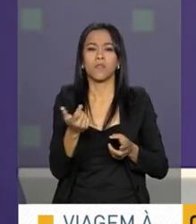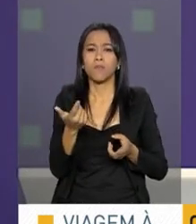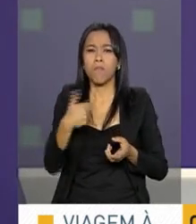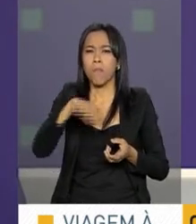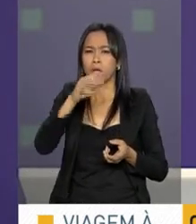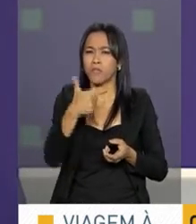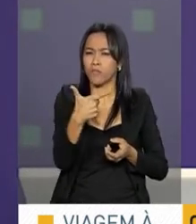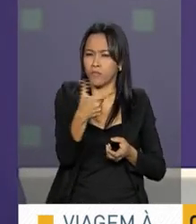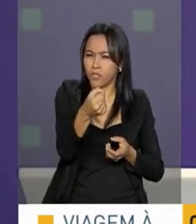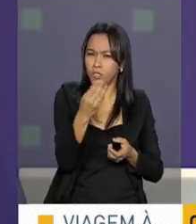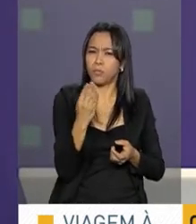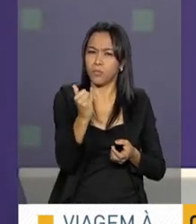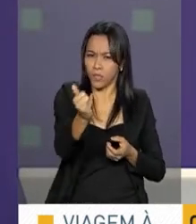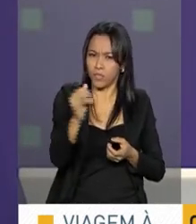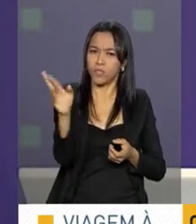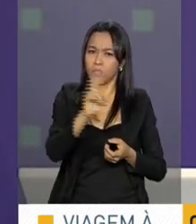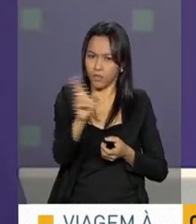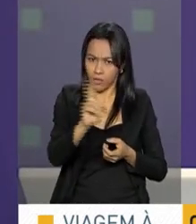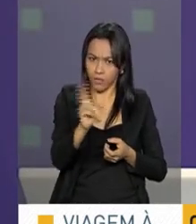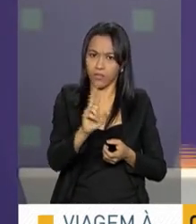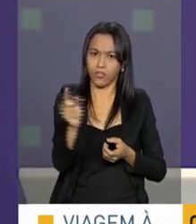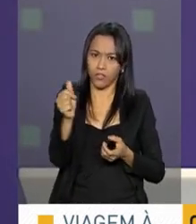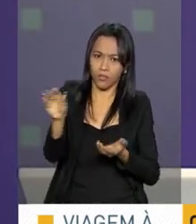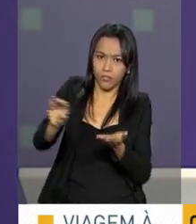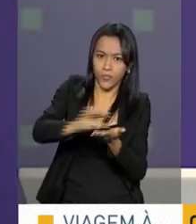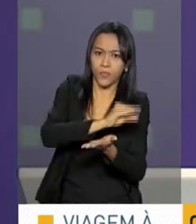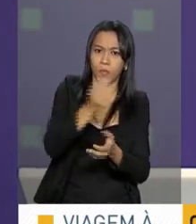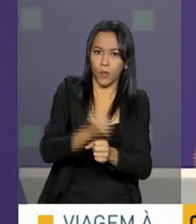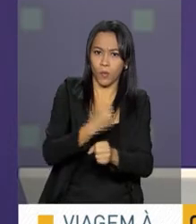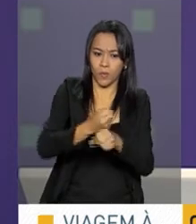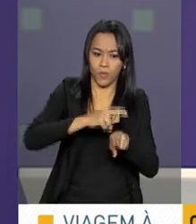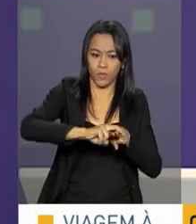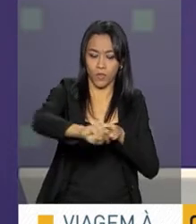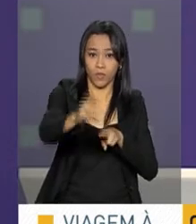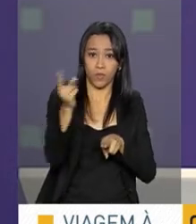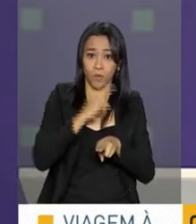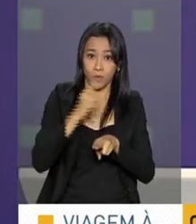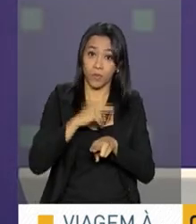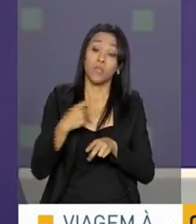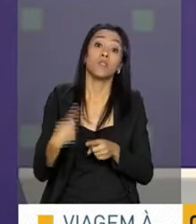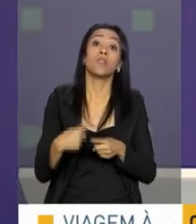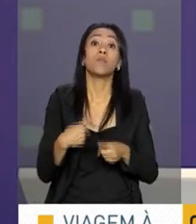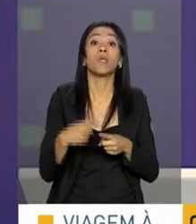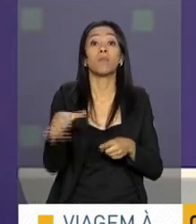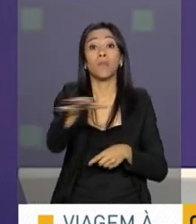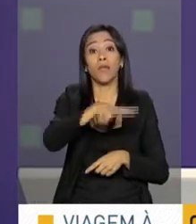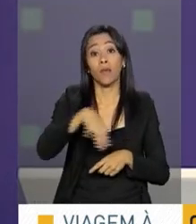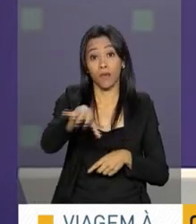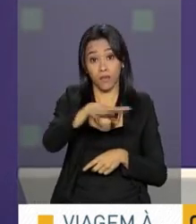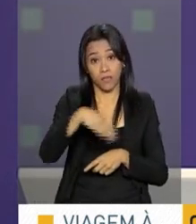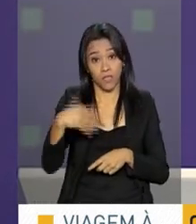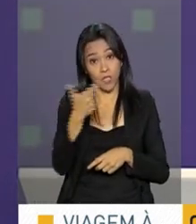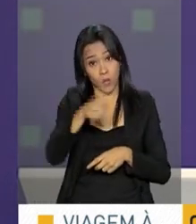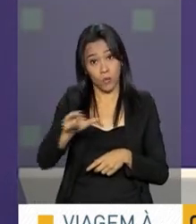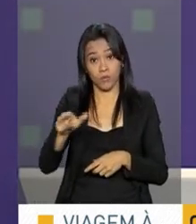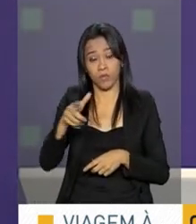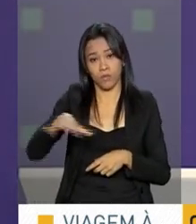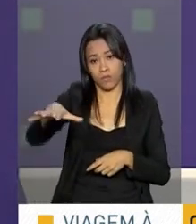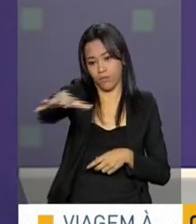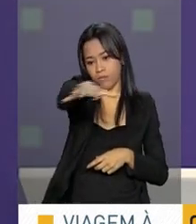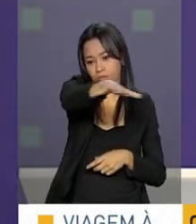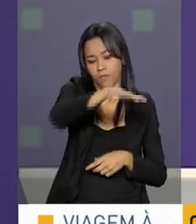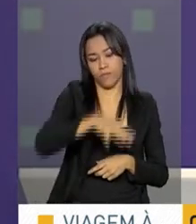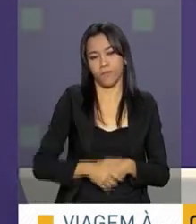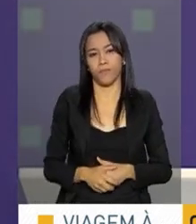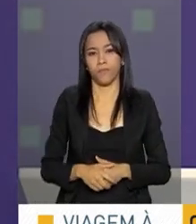20 bilhões de reais, não só para aumento de capacidade, de velocidade, mas também para investimentos em outros ramais.